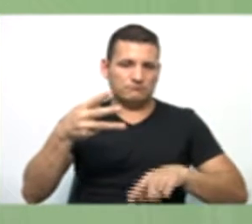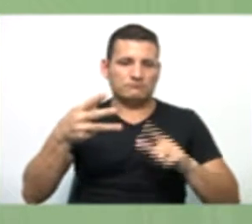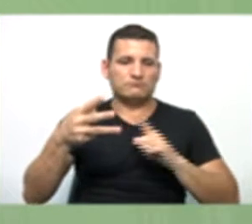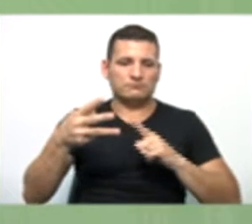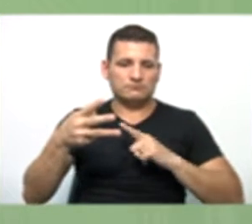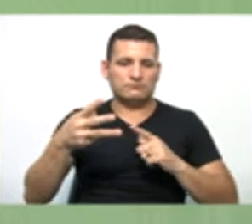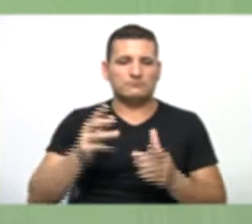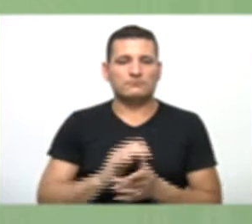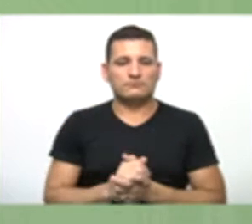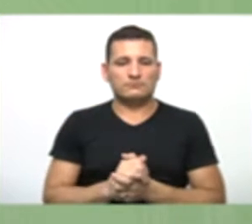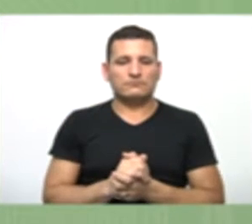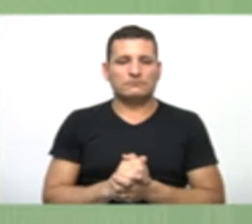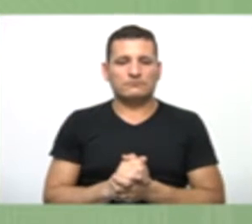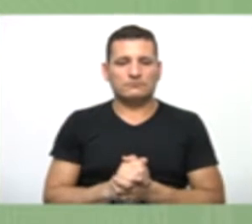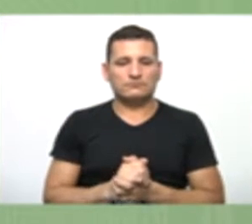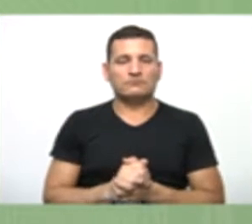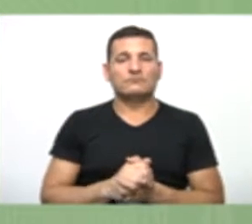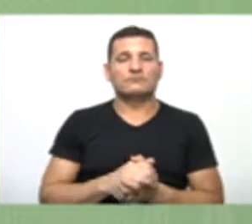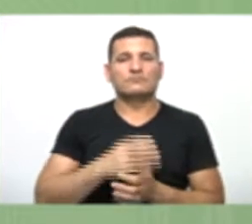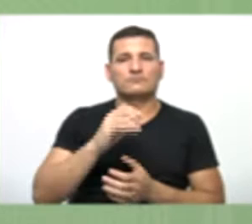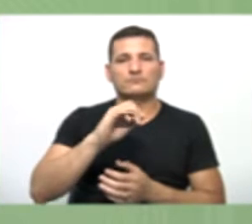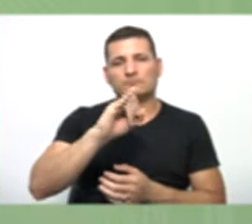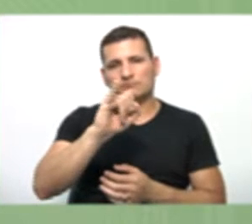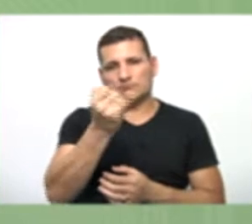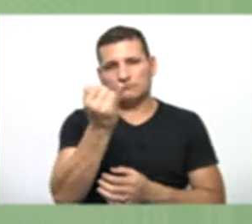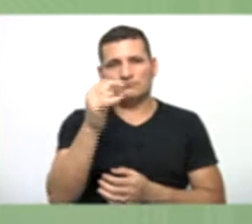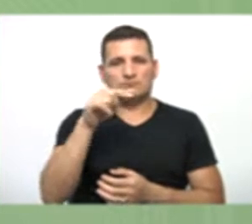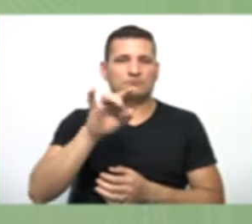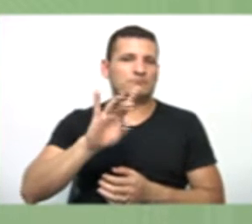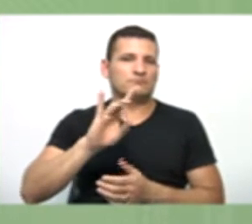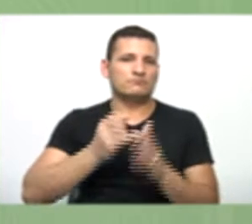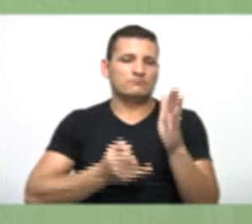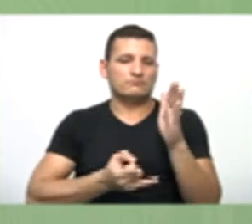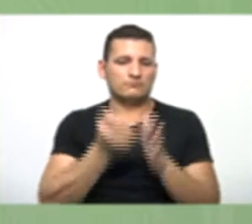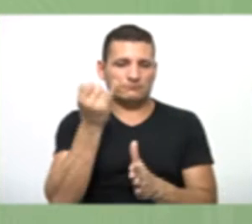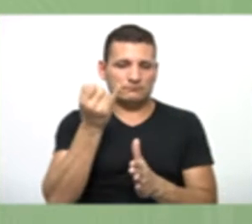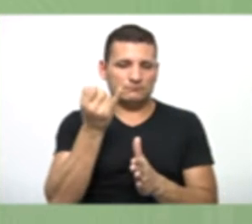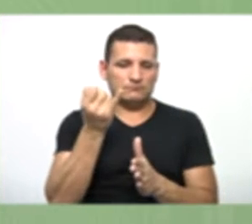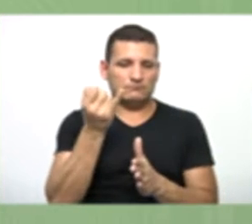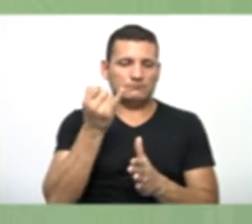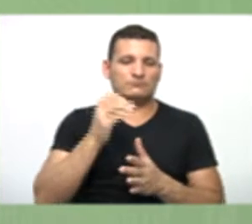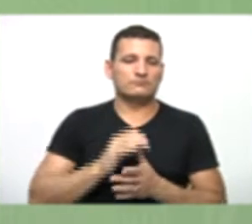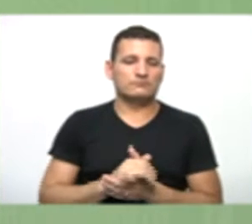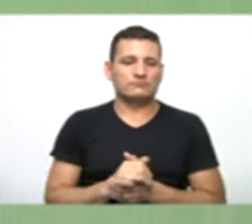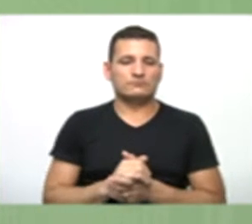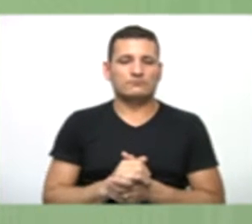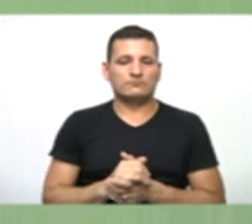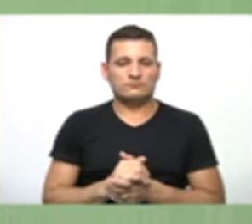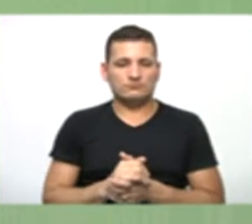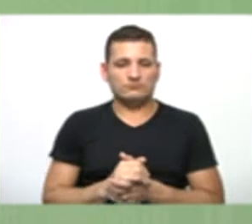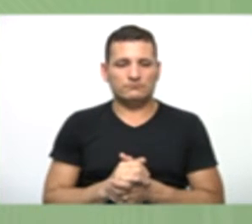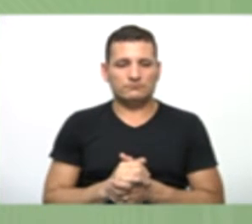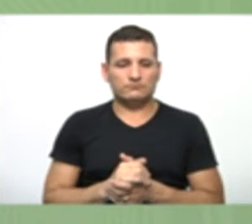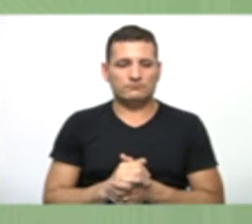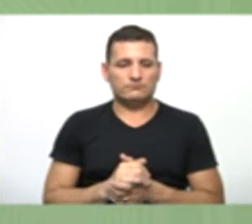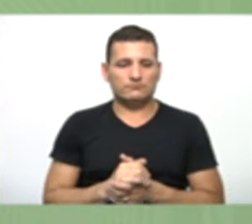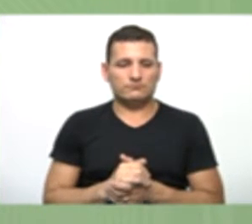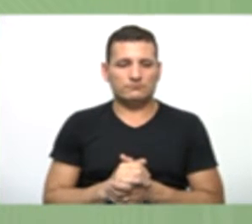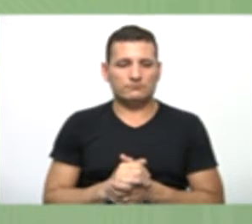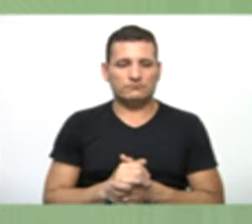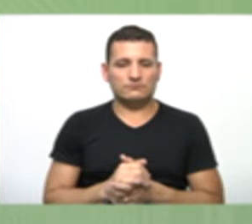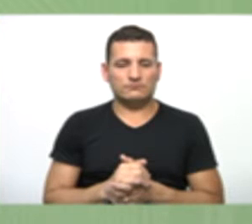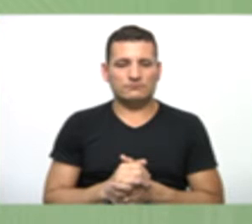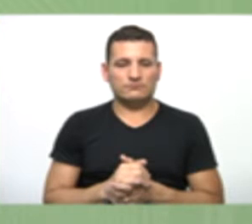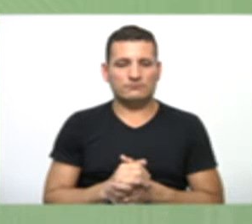Nós temos essa primeira que calcula somente os juros, ok? Essa primeira equação aqui calcula somente os juros, que